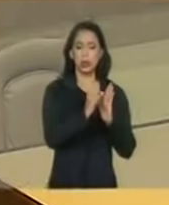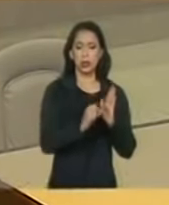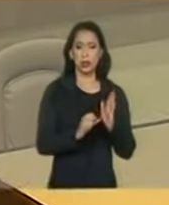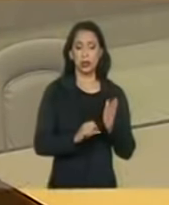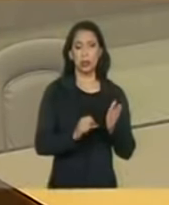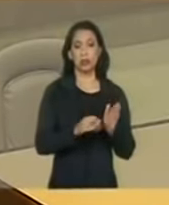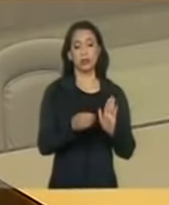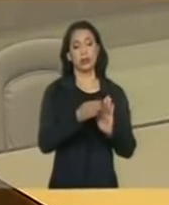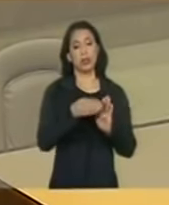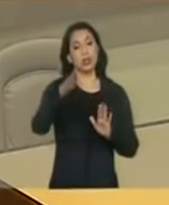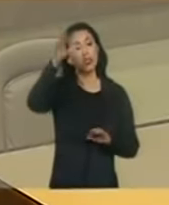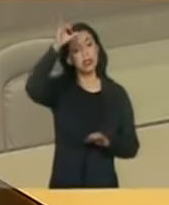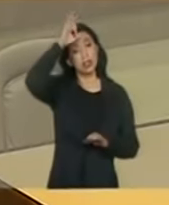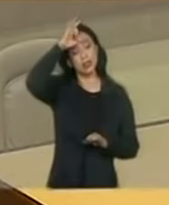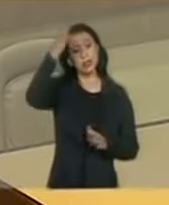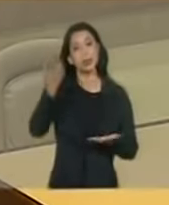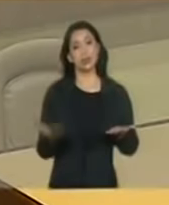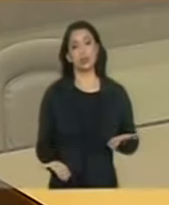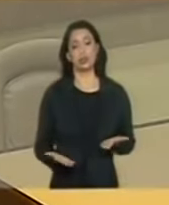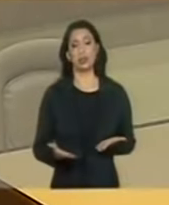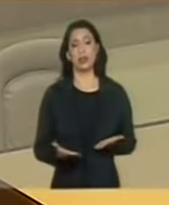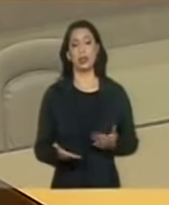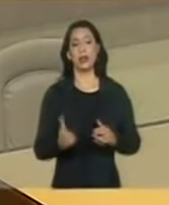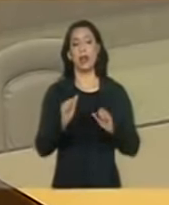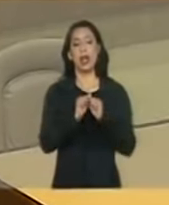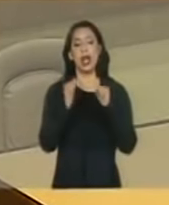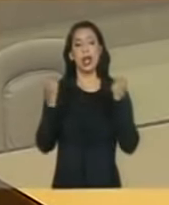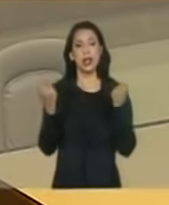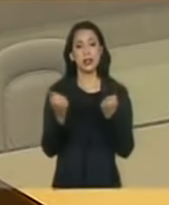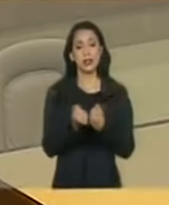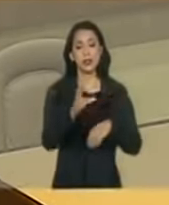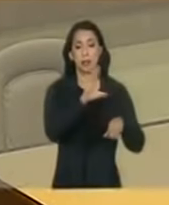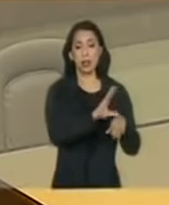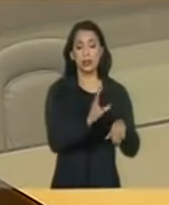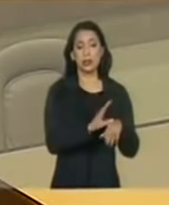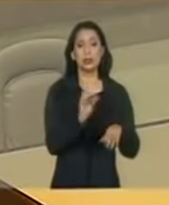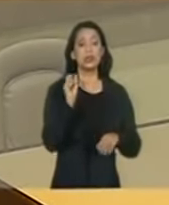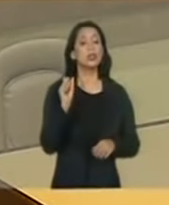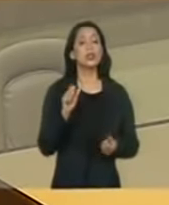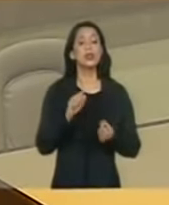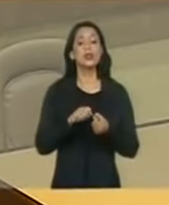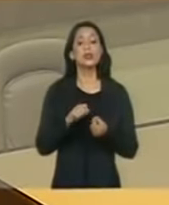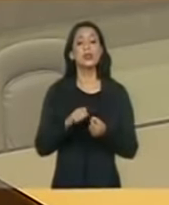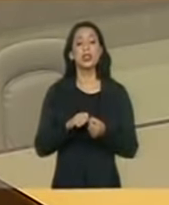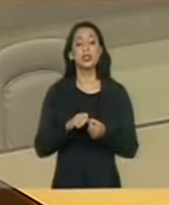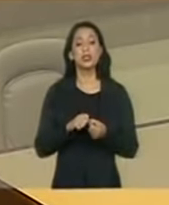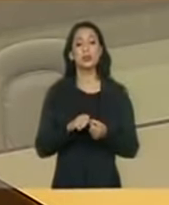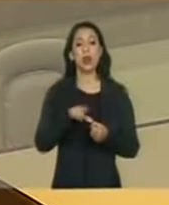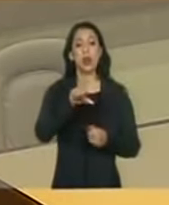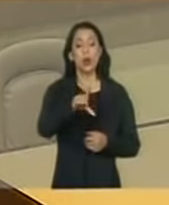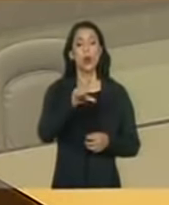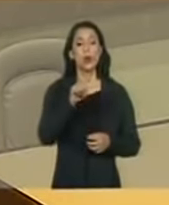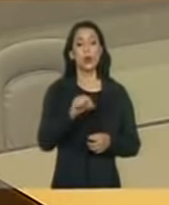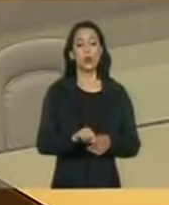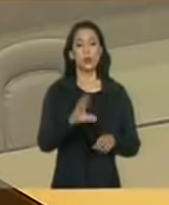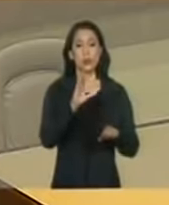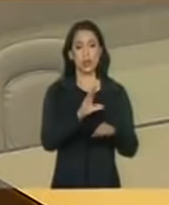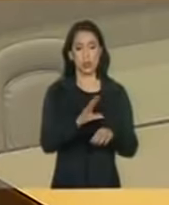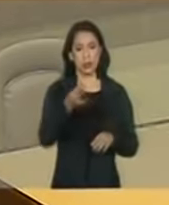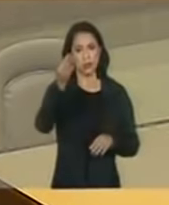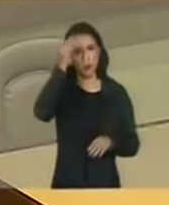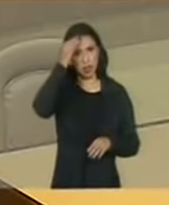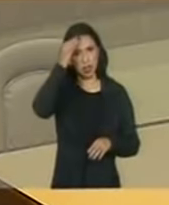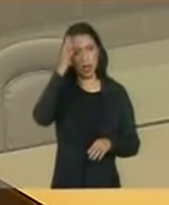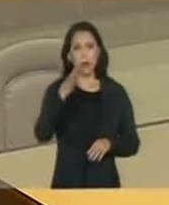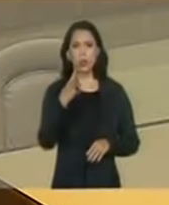presunção de inocência portanto a assembléia nacional constituinte ter fez uma opção consciente teve conhecimento das diversas